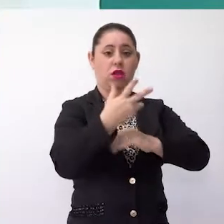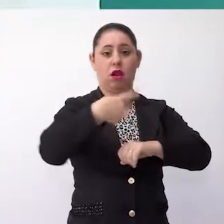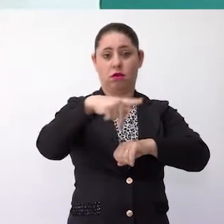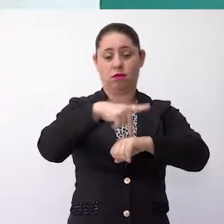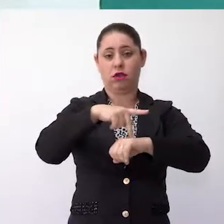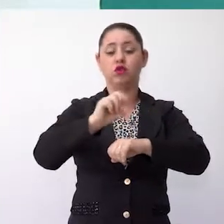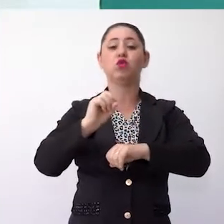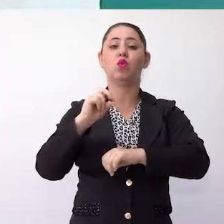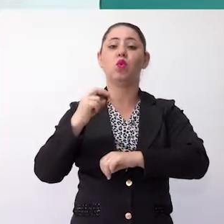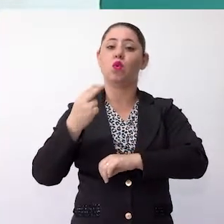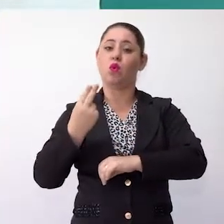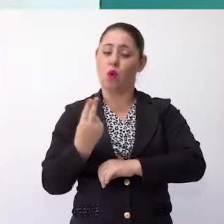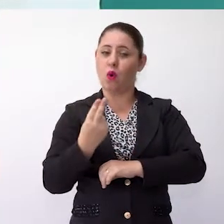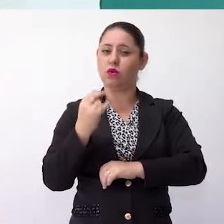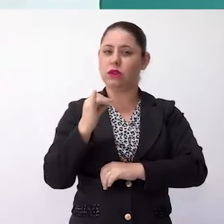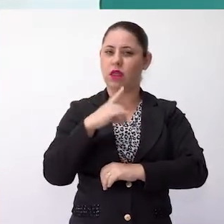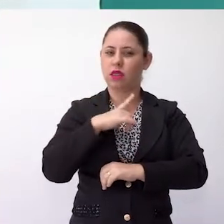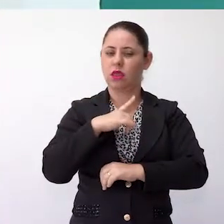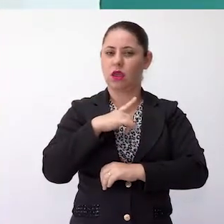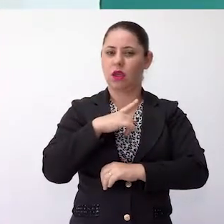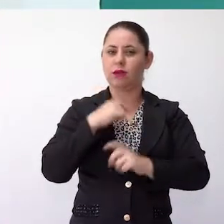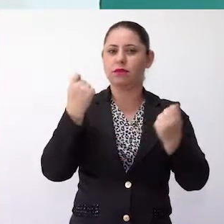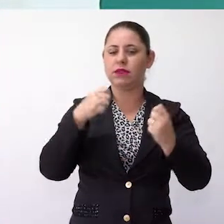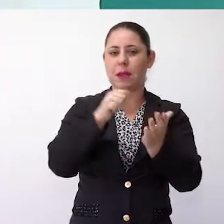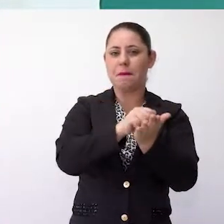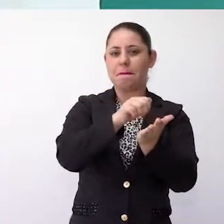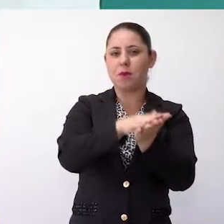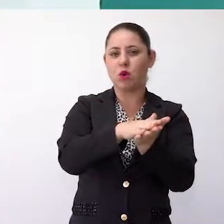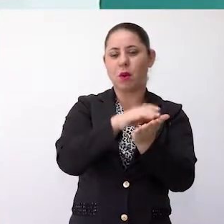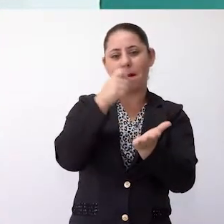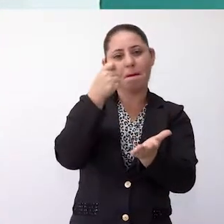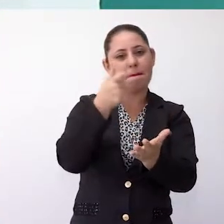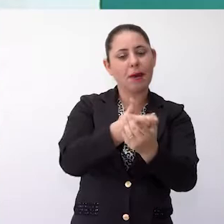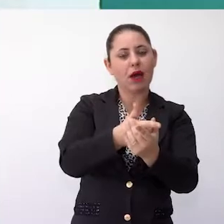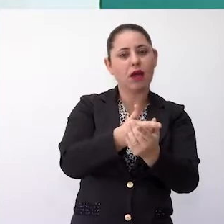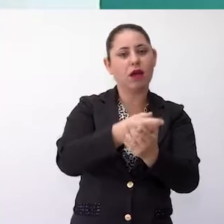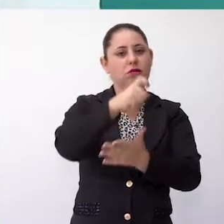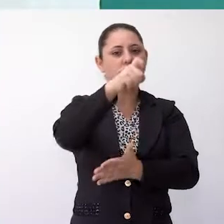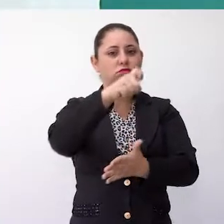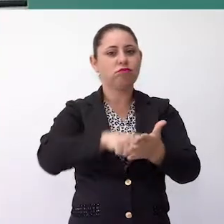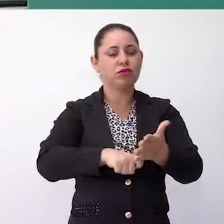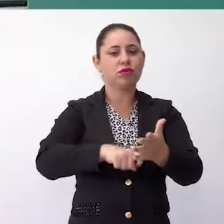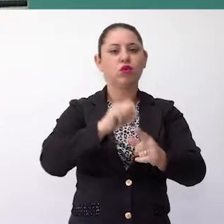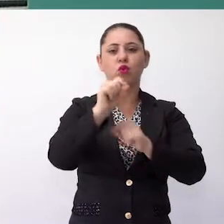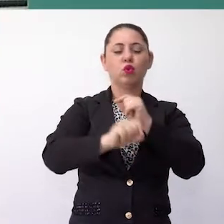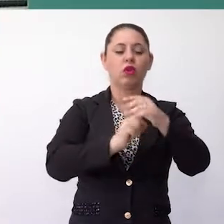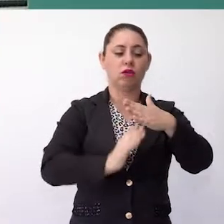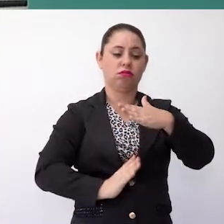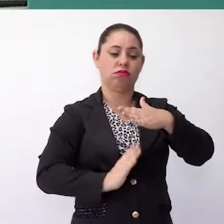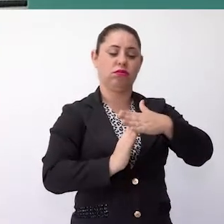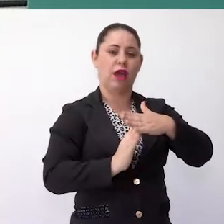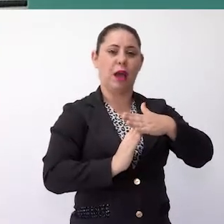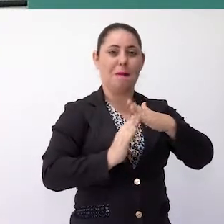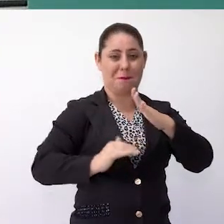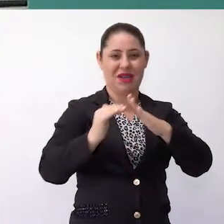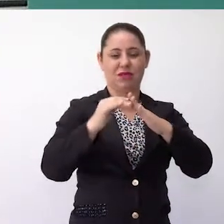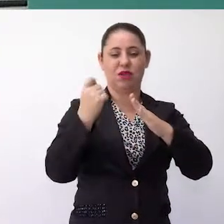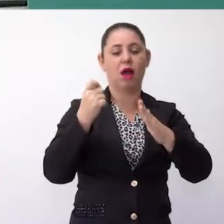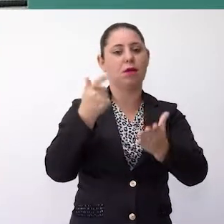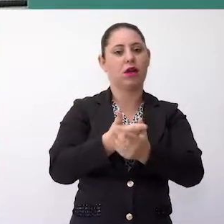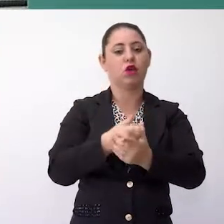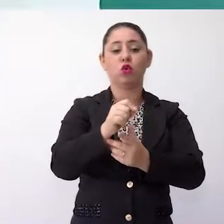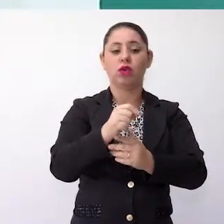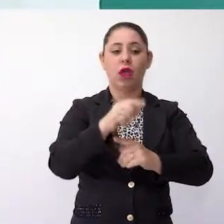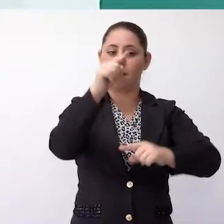né, e tendo que se pagar dentro da quantia que é estipulada, e os que não podem